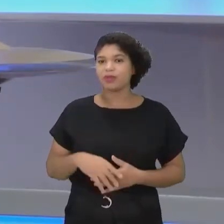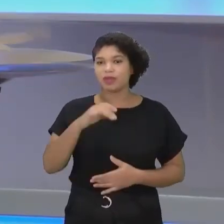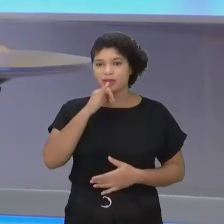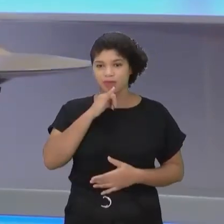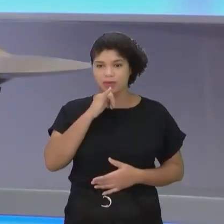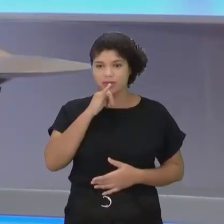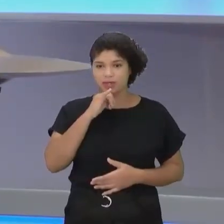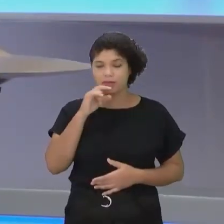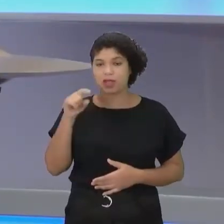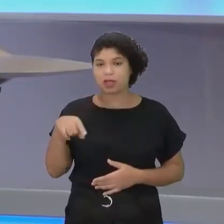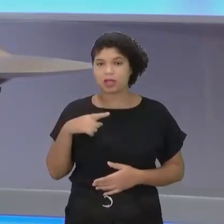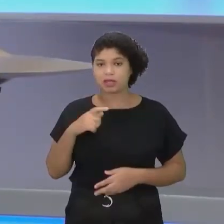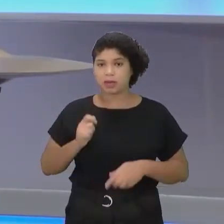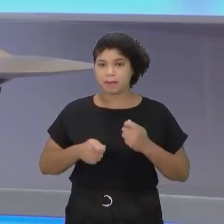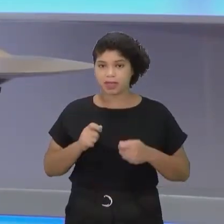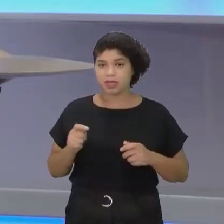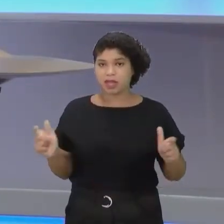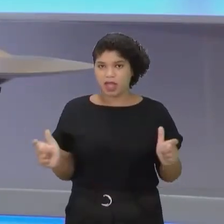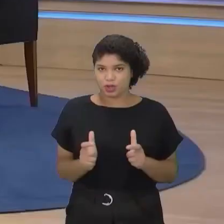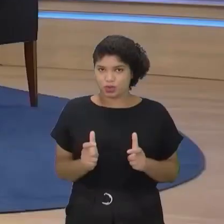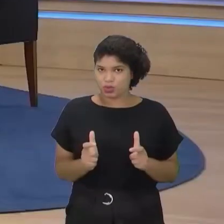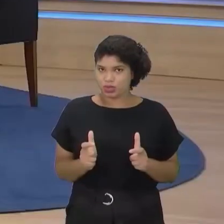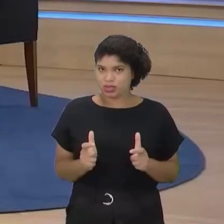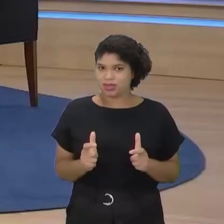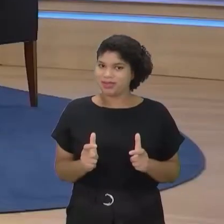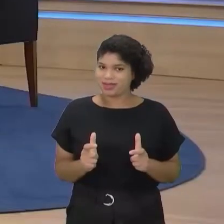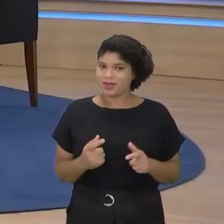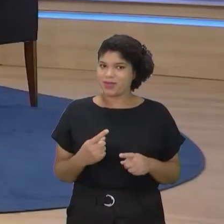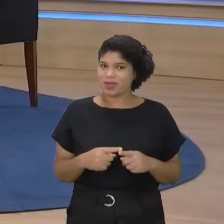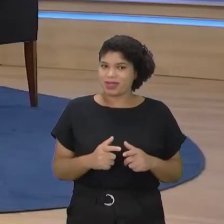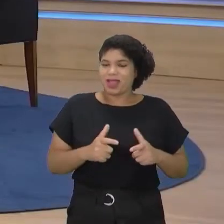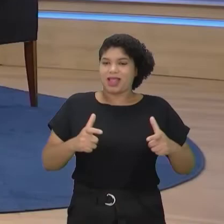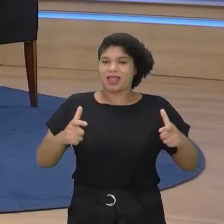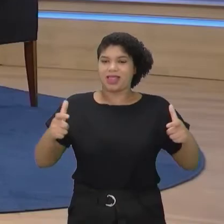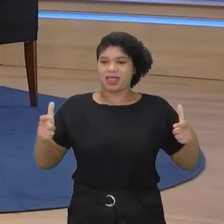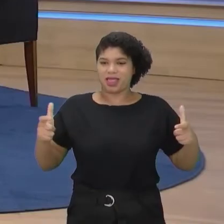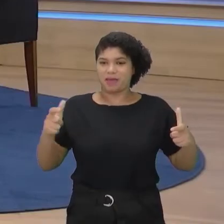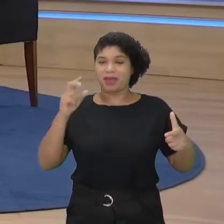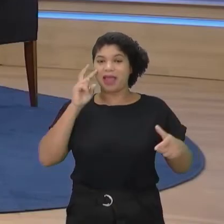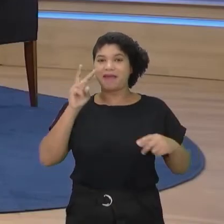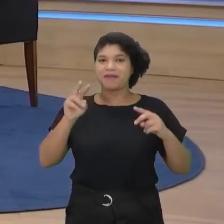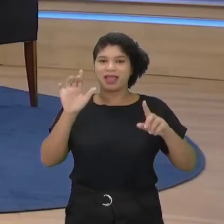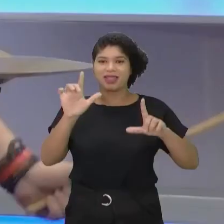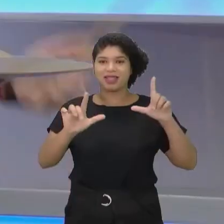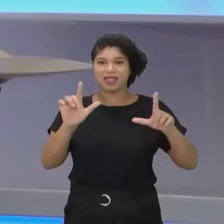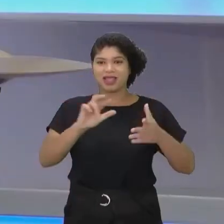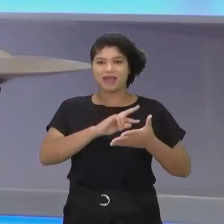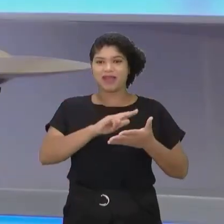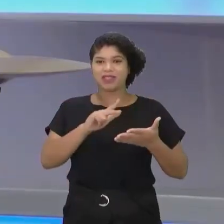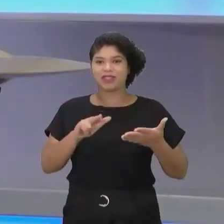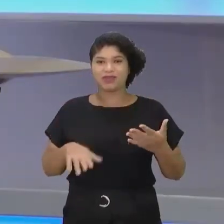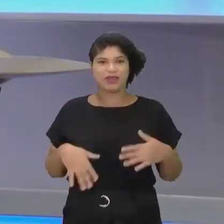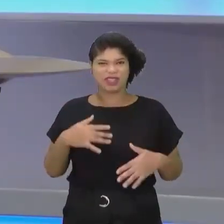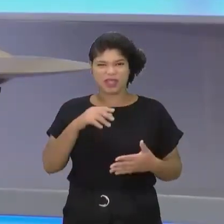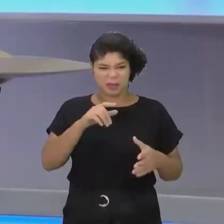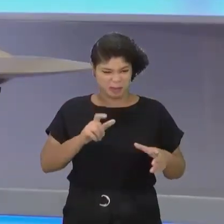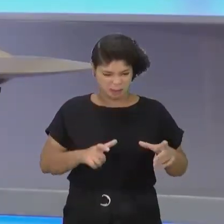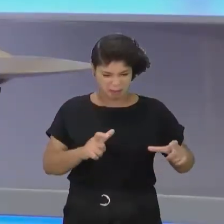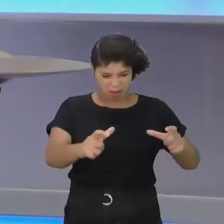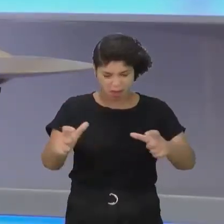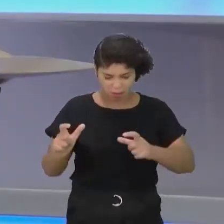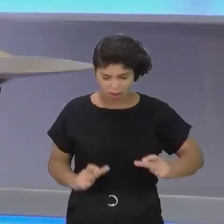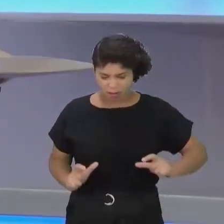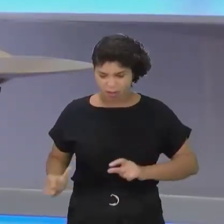gente tem aqui uma bateria reduzida, né? Certo. Né? Às vezes, provavelmente, vocês vão ver aí baterias com outras 720 milhões